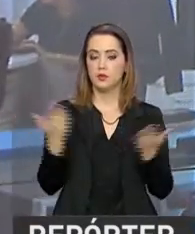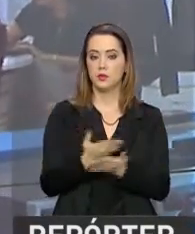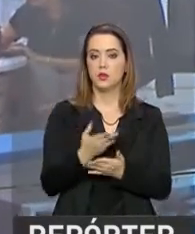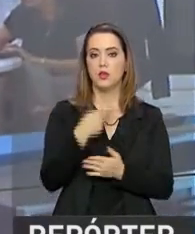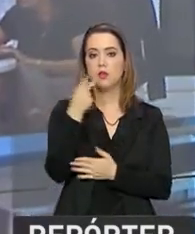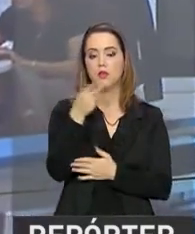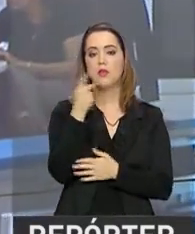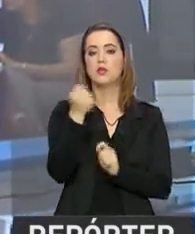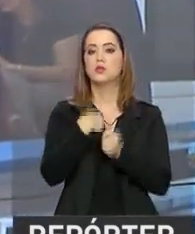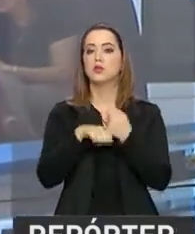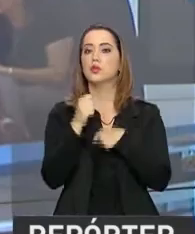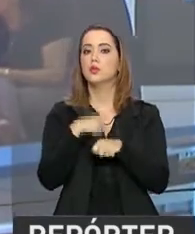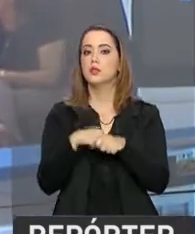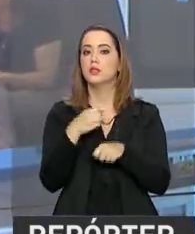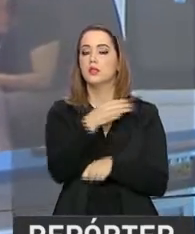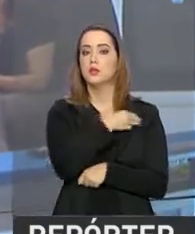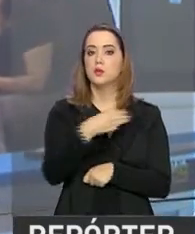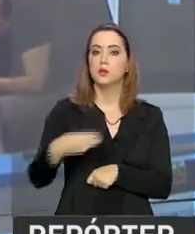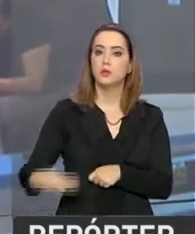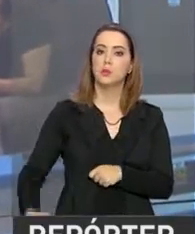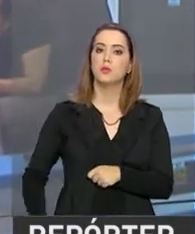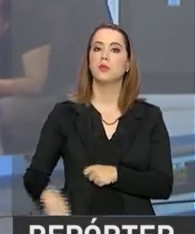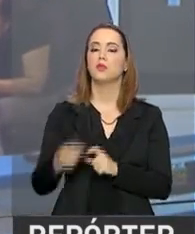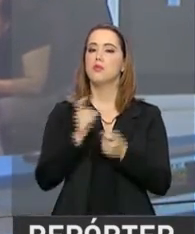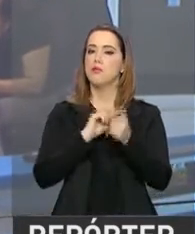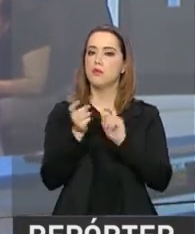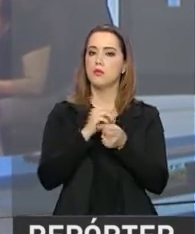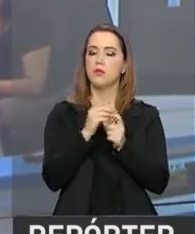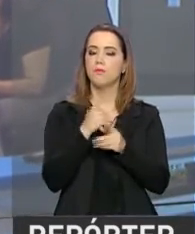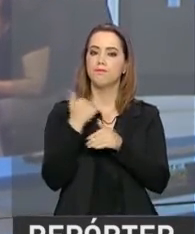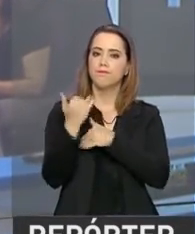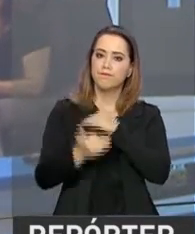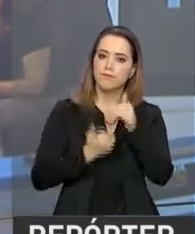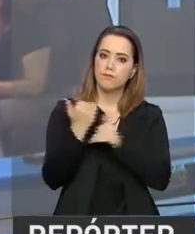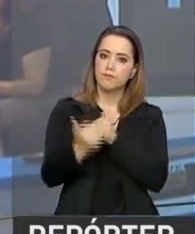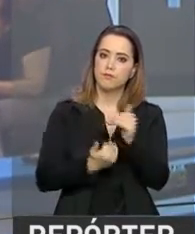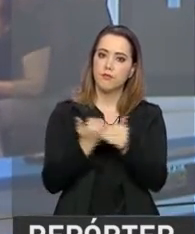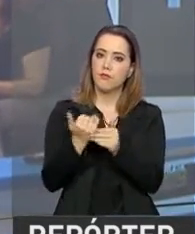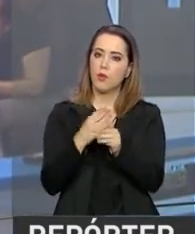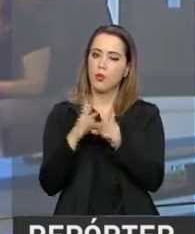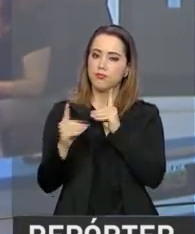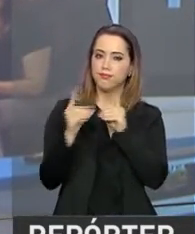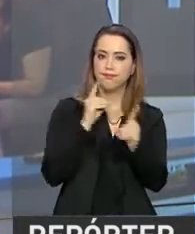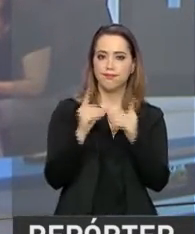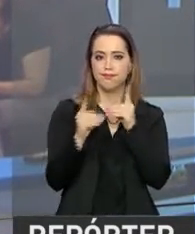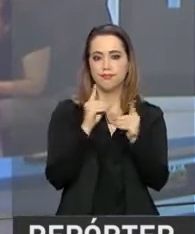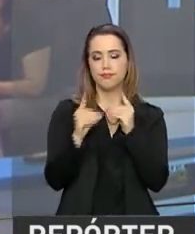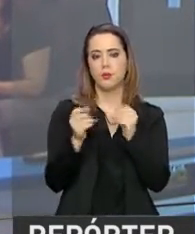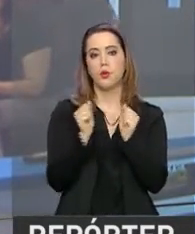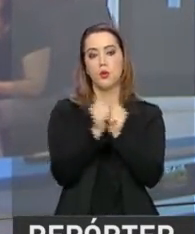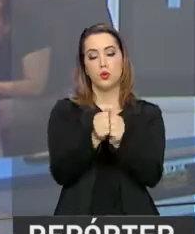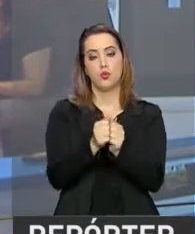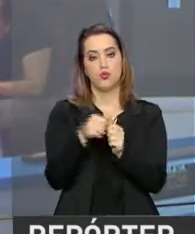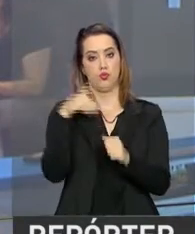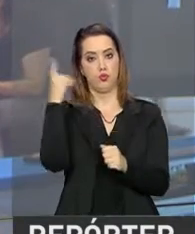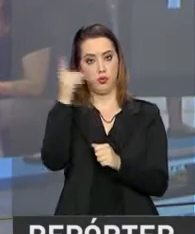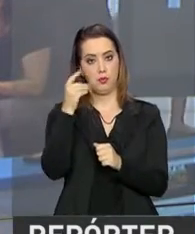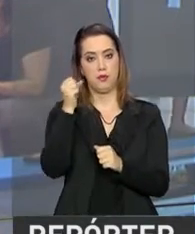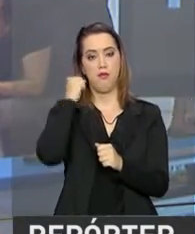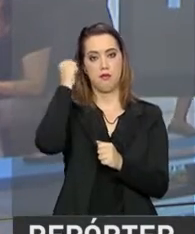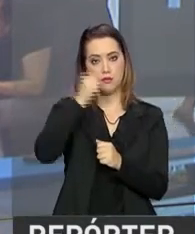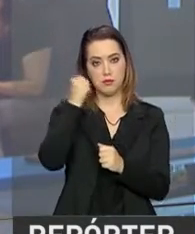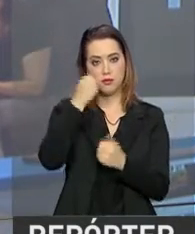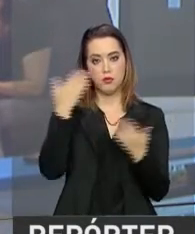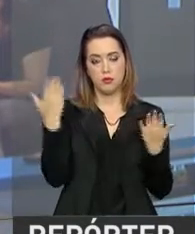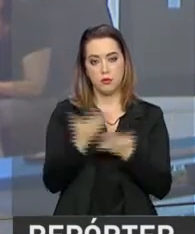falar de economia. O ministro da Fazenda, Henrique Meirelles, começou um ciclo de debates com os parlamentares. Na pauta, o novo